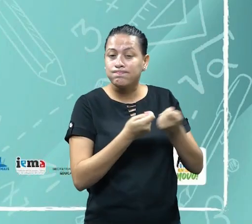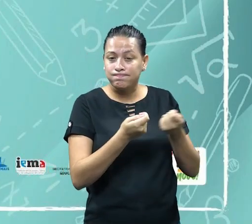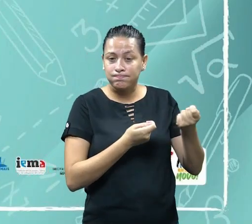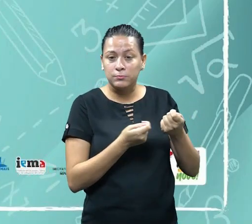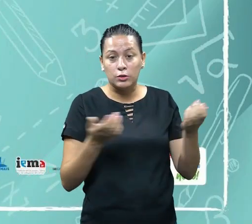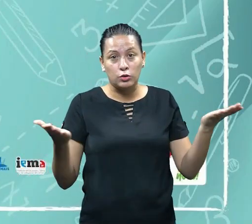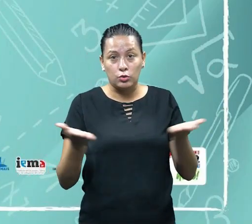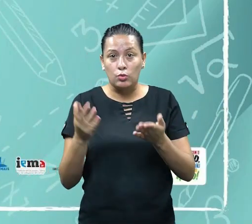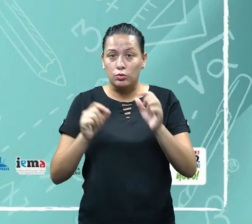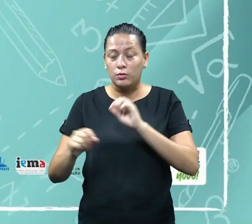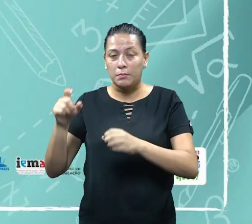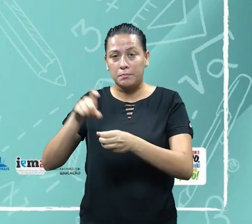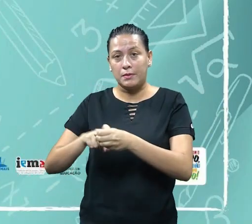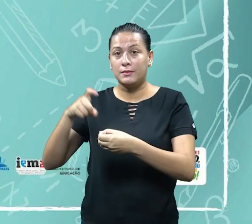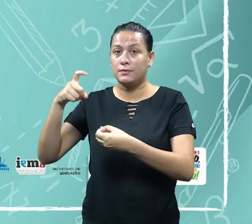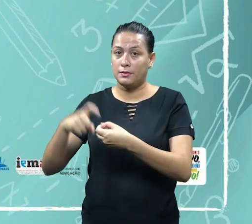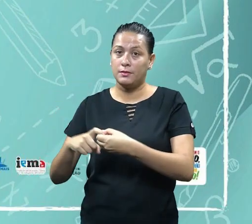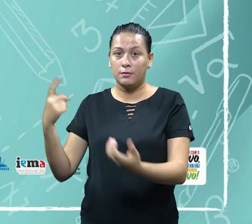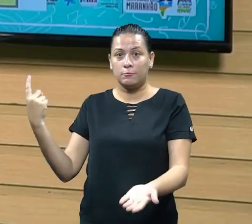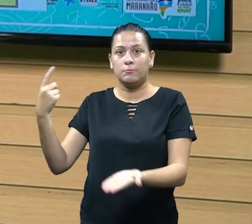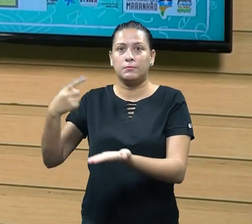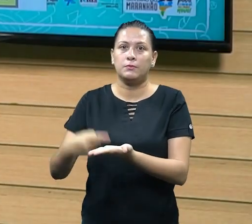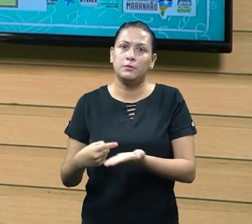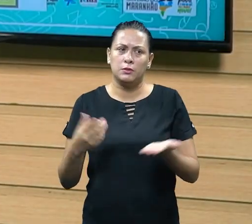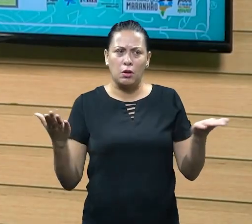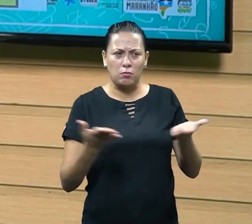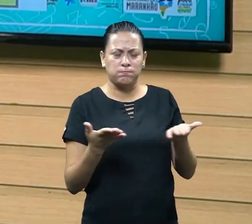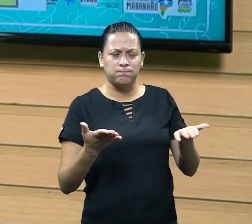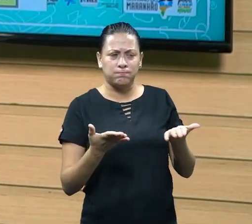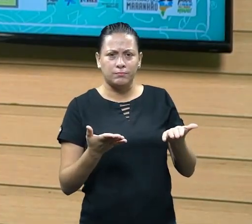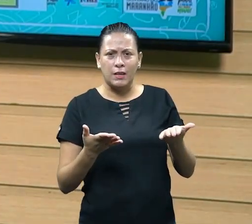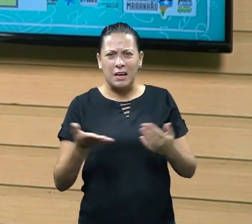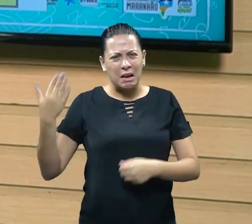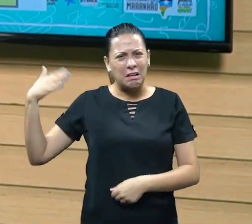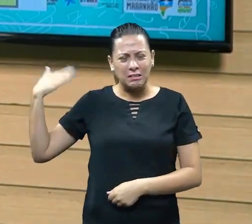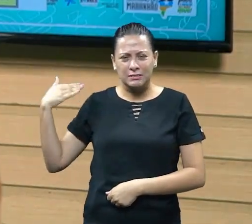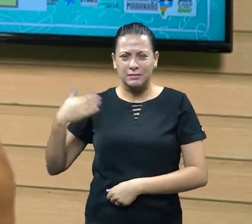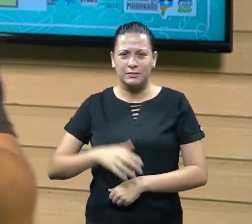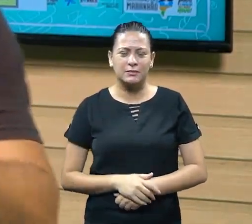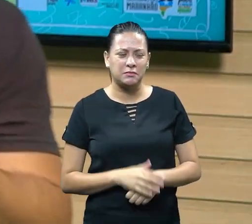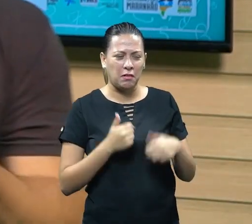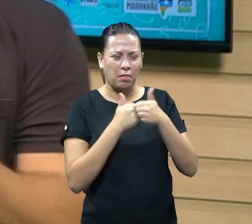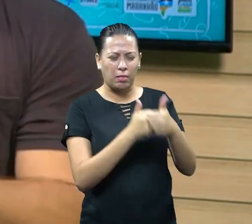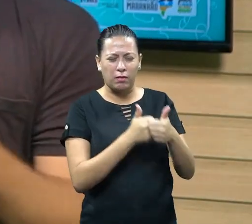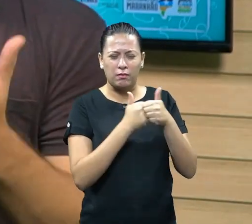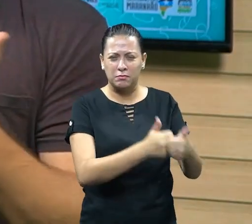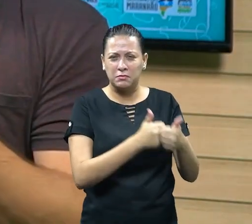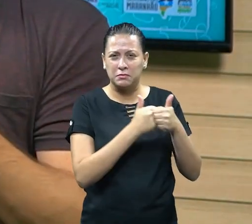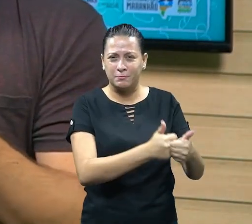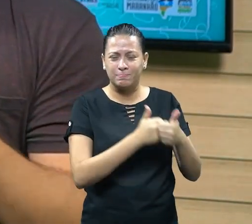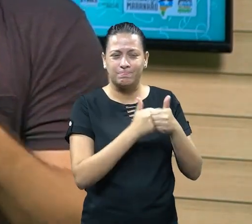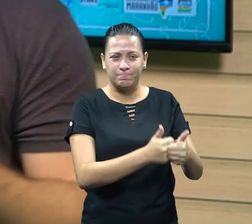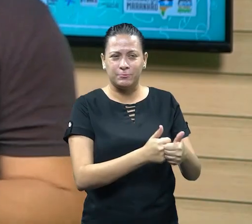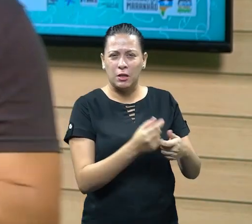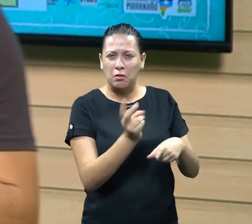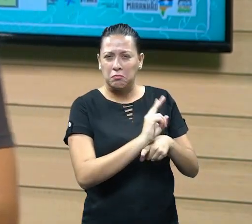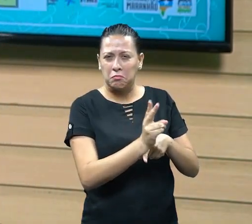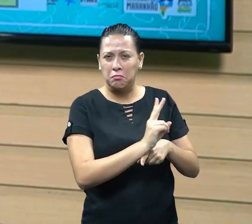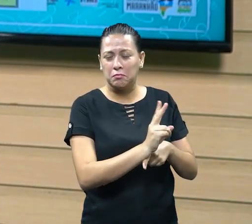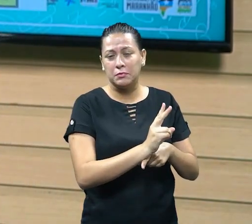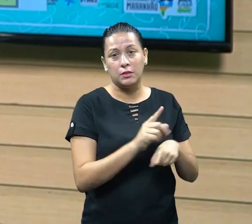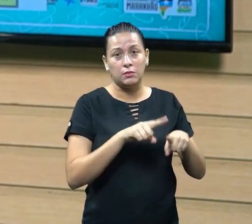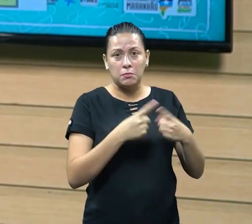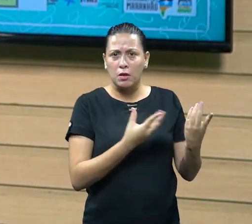agora é parceria e compromisso, né? Antigamente tinha aquela coisa, não, marcar colado, não que você não vai ter o controle das coisas, óbvio, o controle tem que ter, senão vira